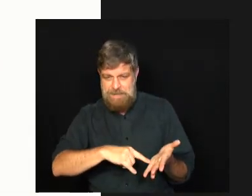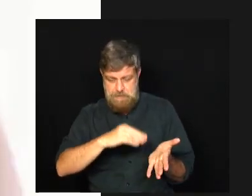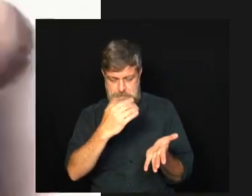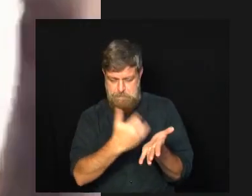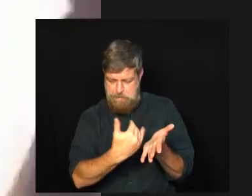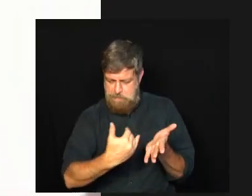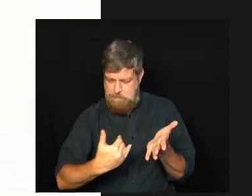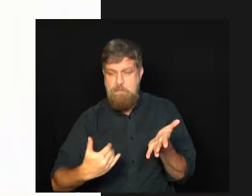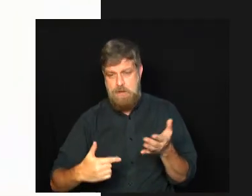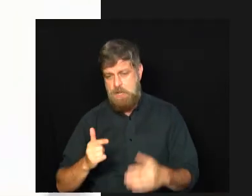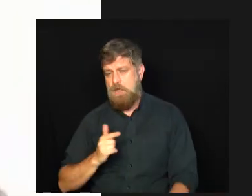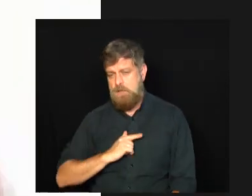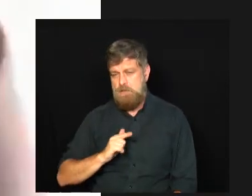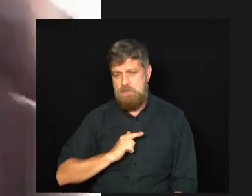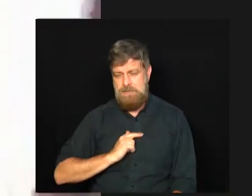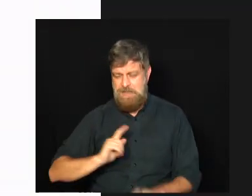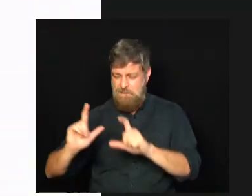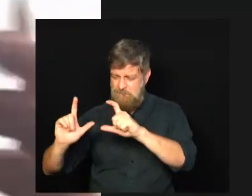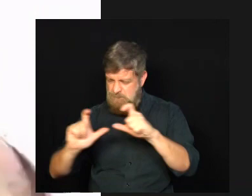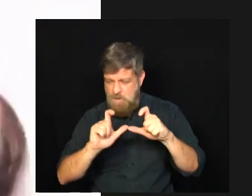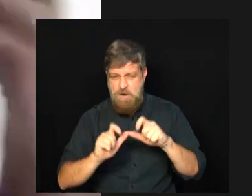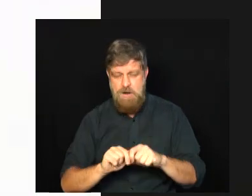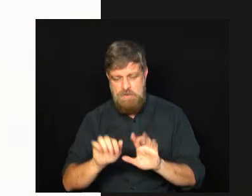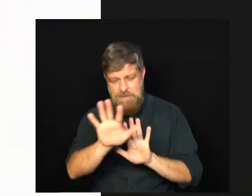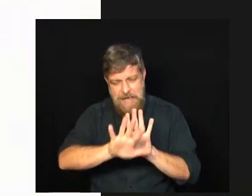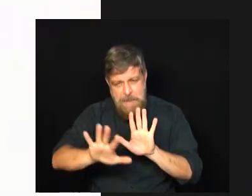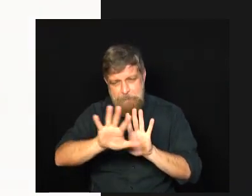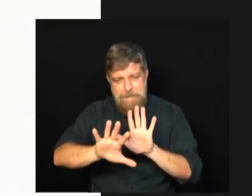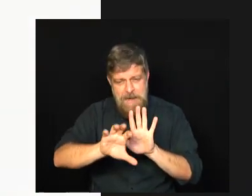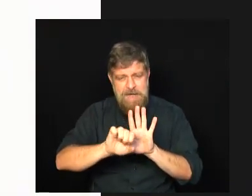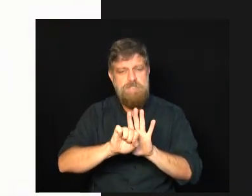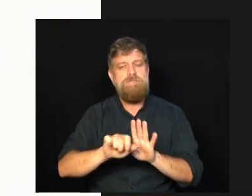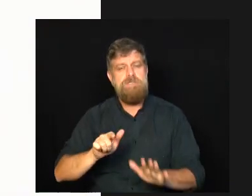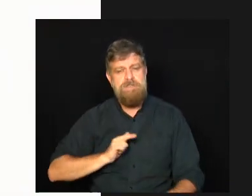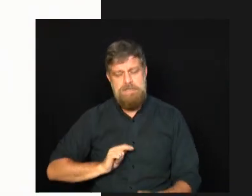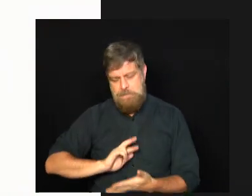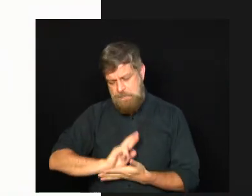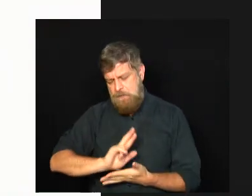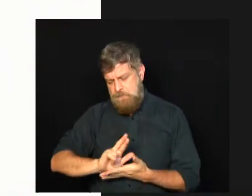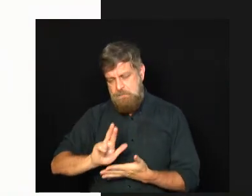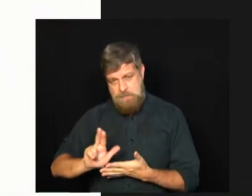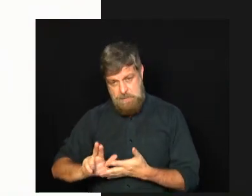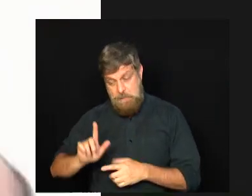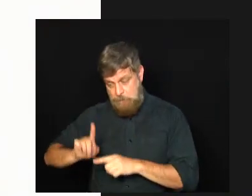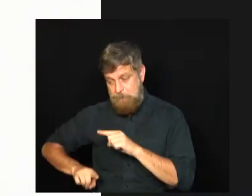temos fotos, imagens, etc. e tal. E nós